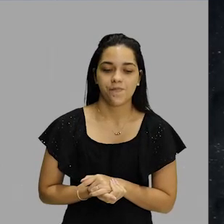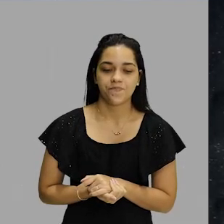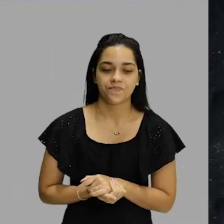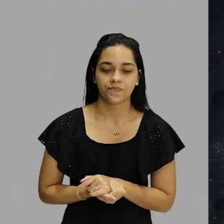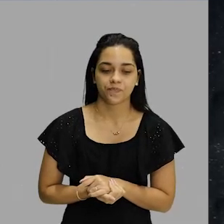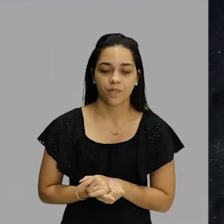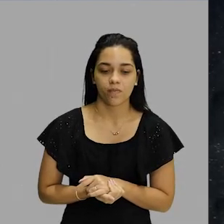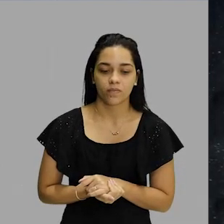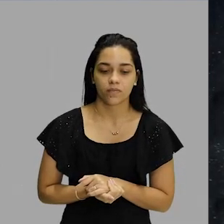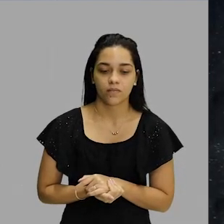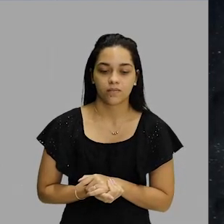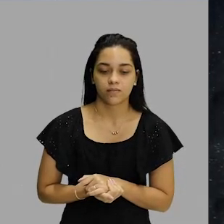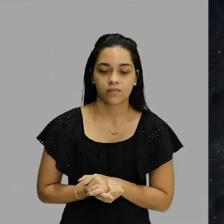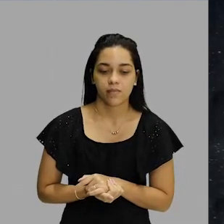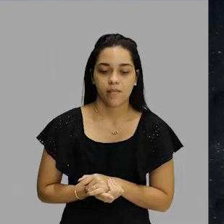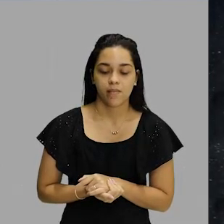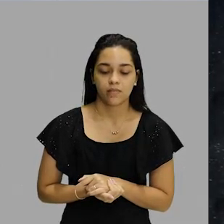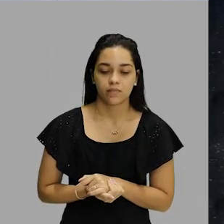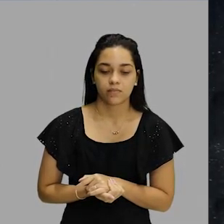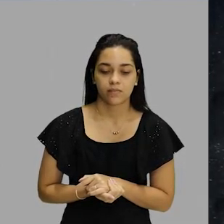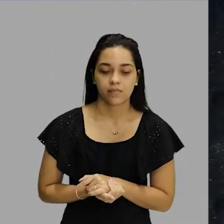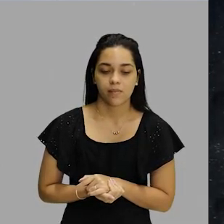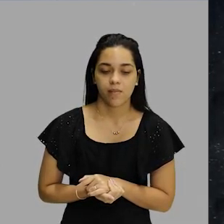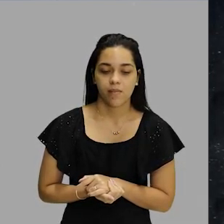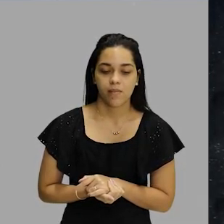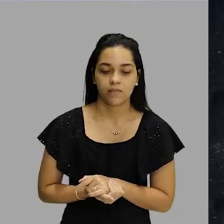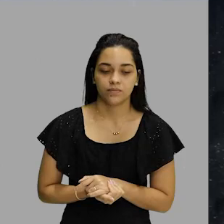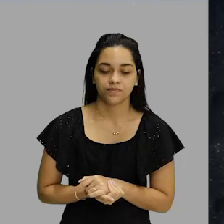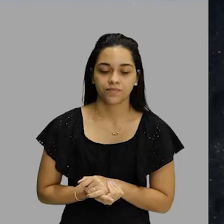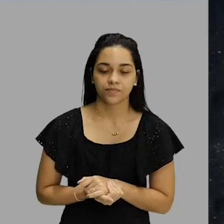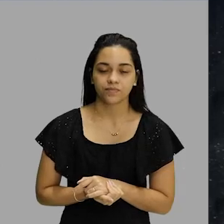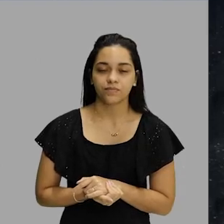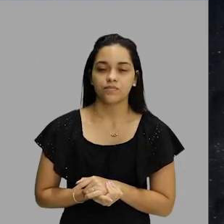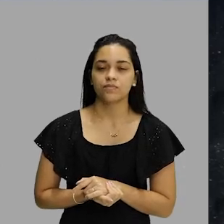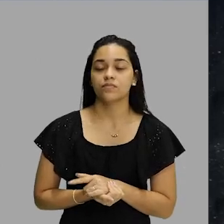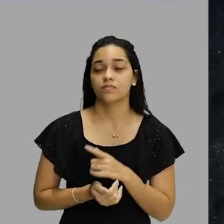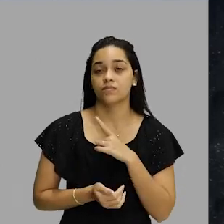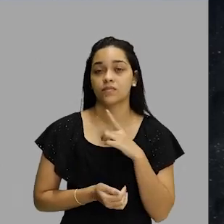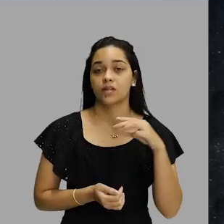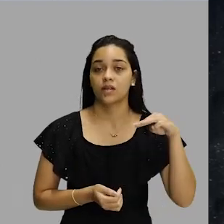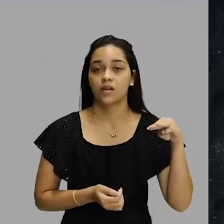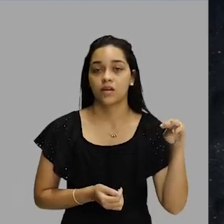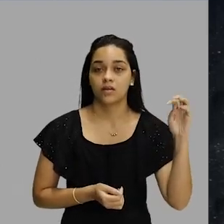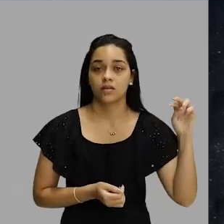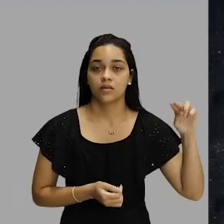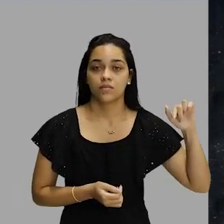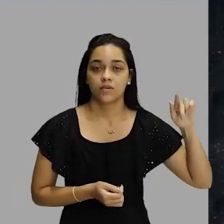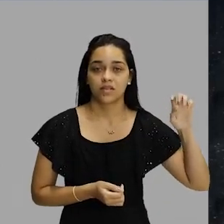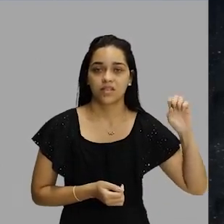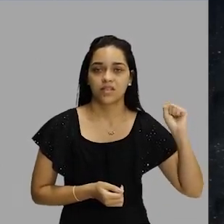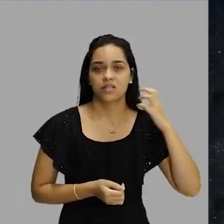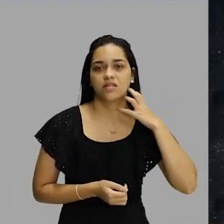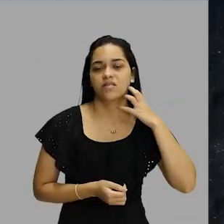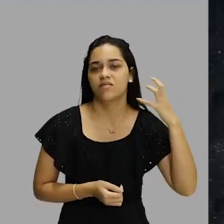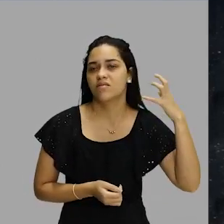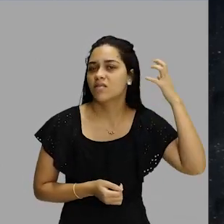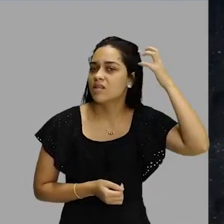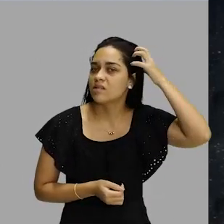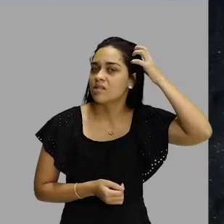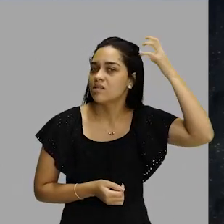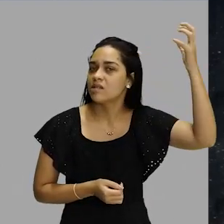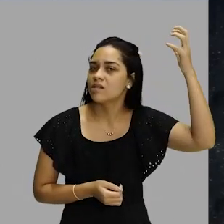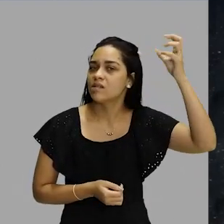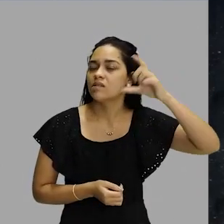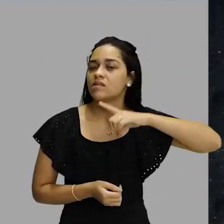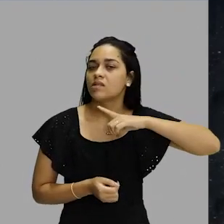aracnoide e próximo ao cérebro, a dura mater. Então, quando essas meninges estão inflamadas, né, quando tem